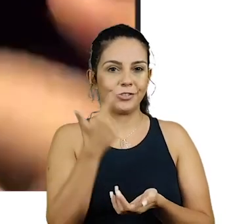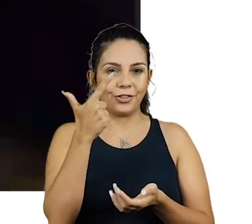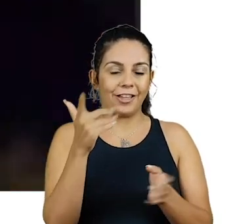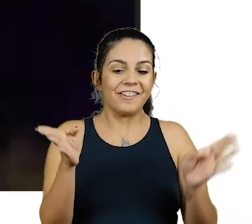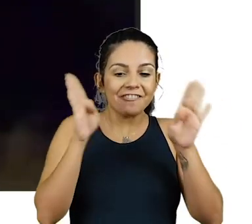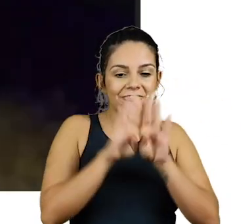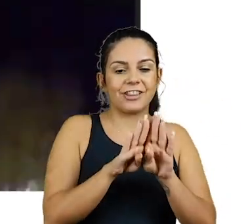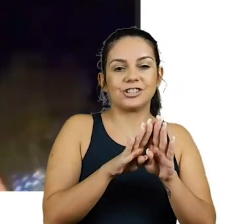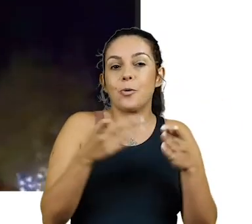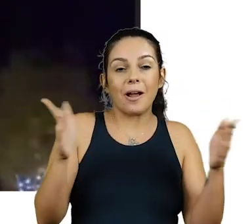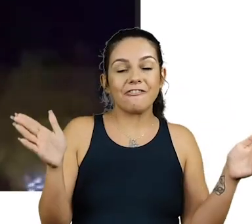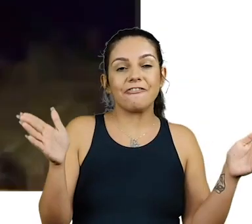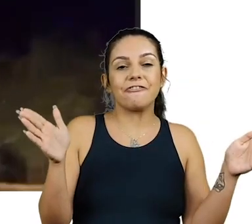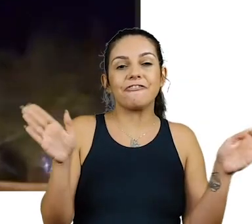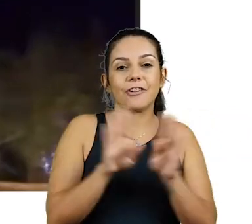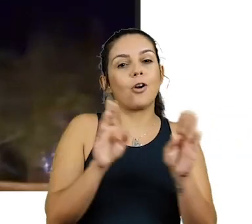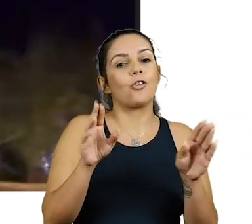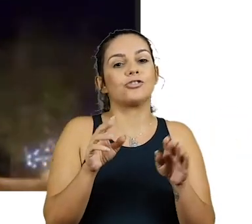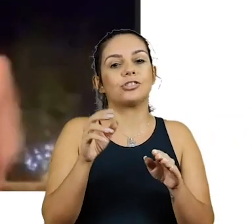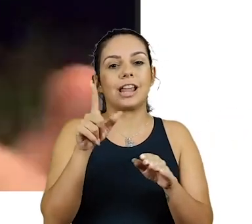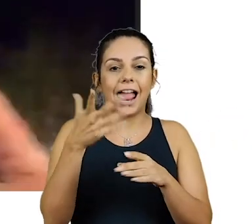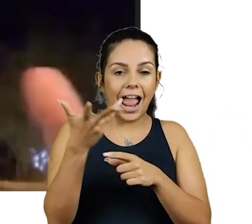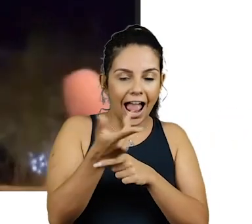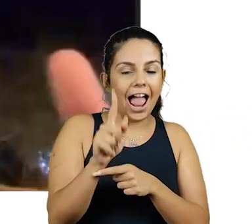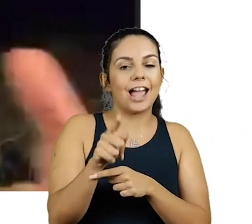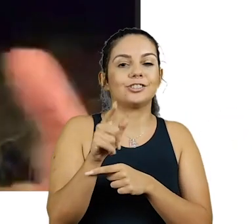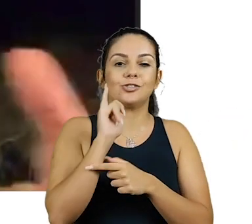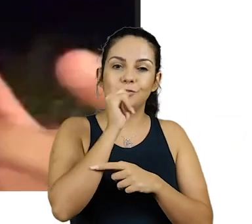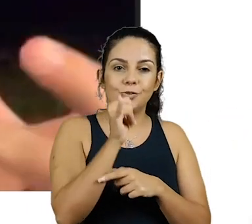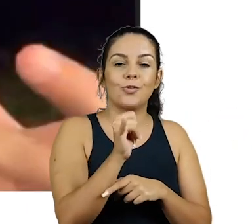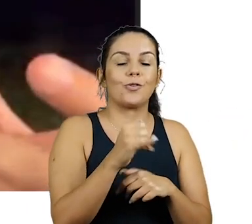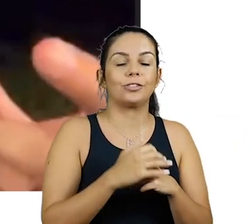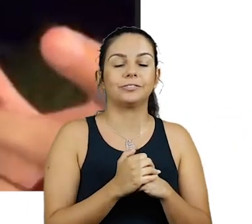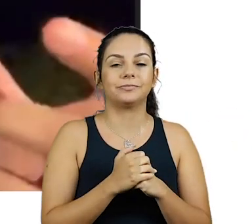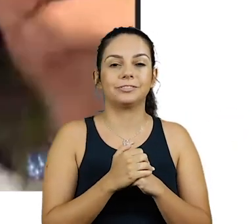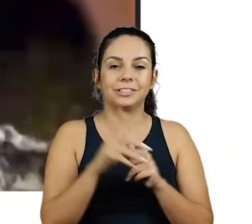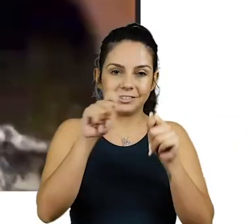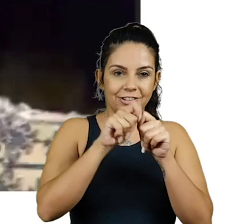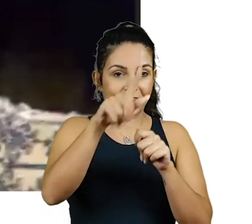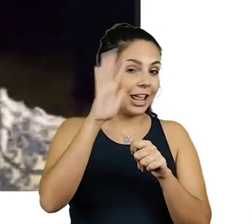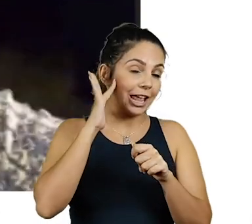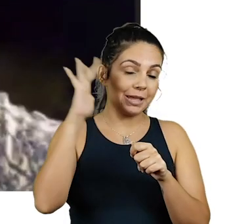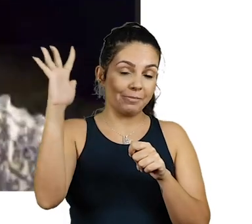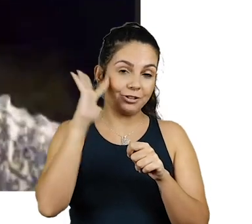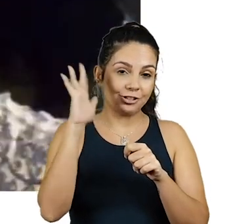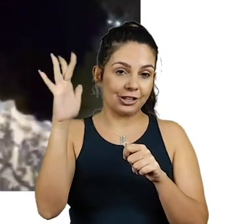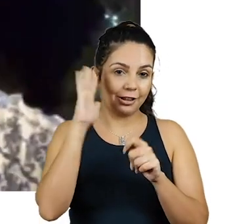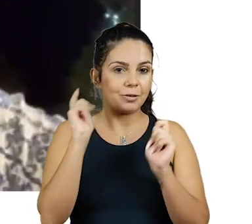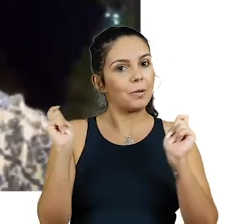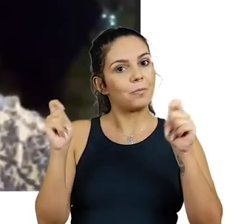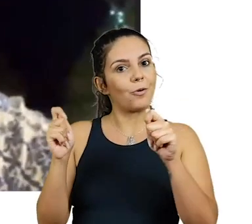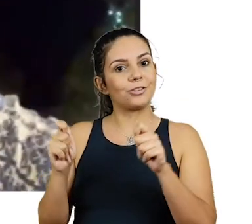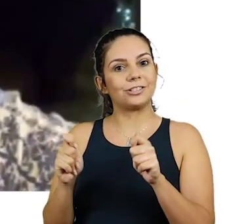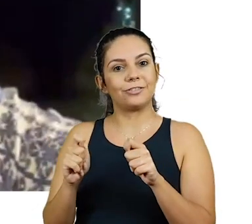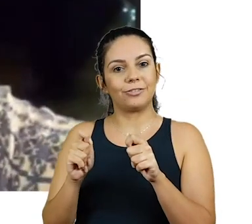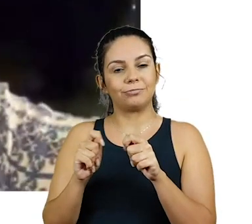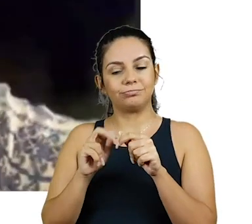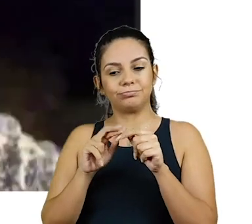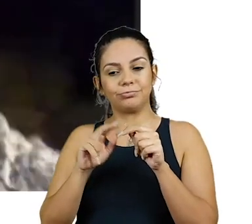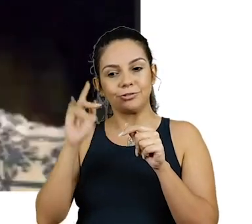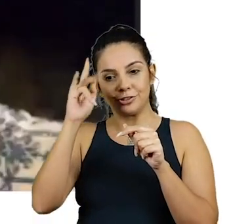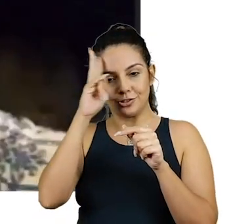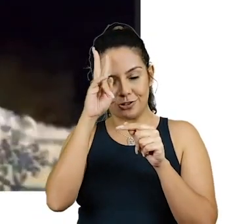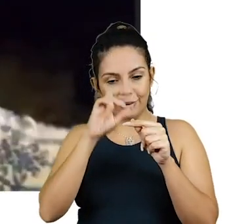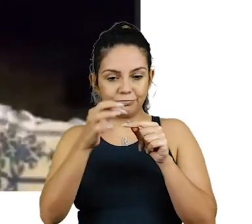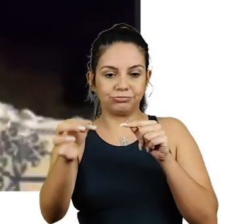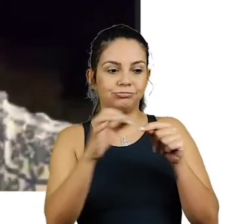tem um fechamento ali bonito. A arte do conto é bonita, te fazer imaginar possíveis desfechos. Né?